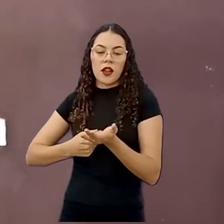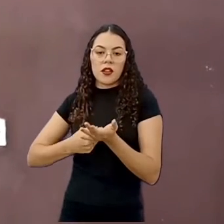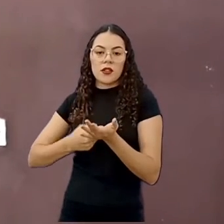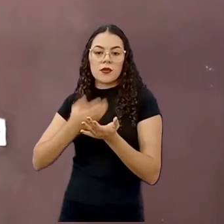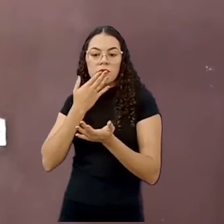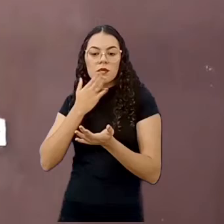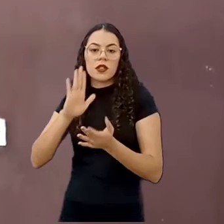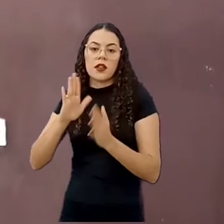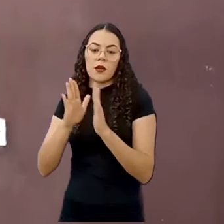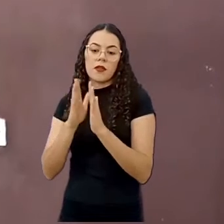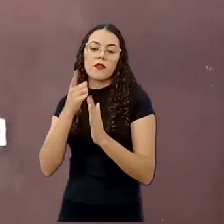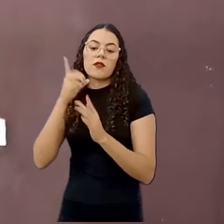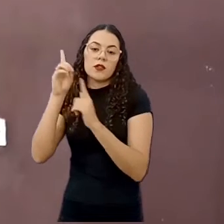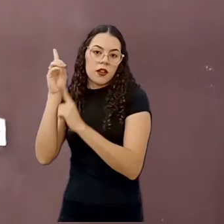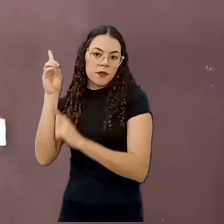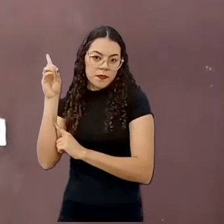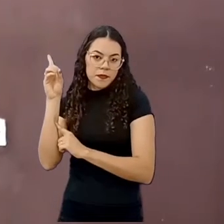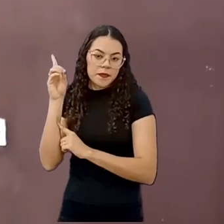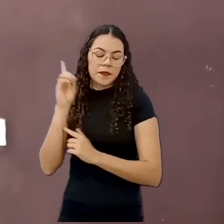a vontade de Deus.